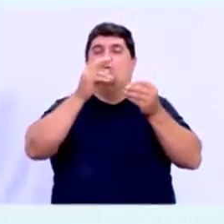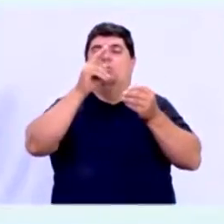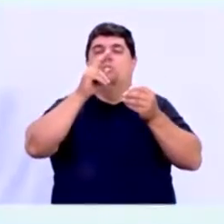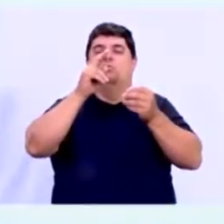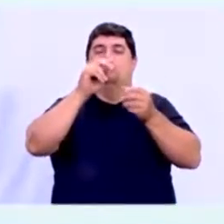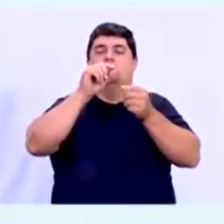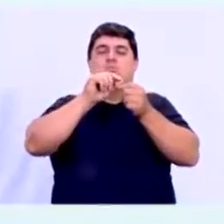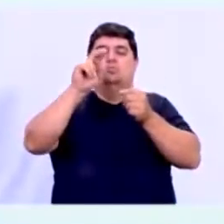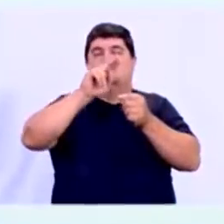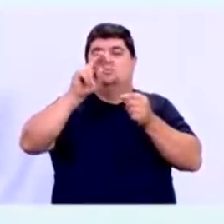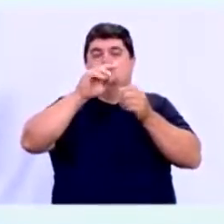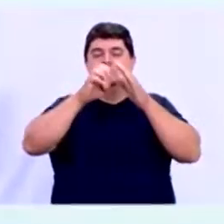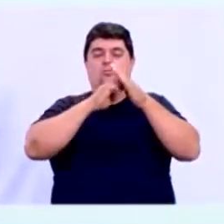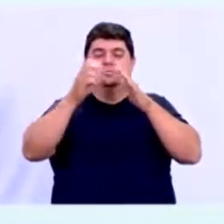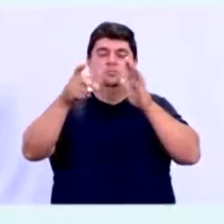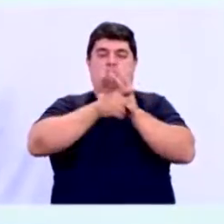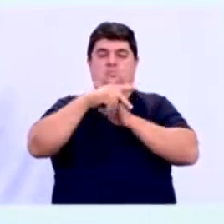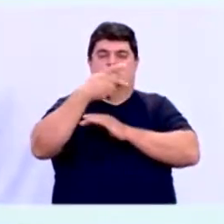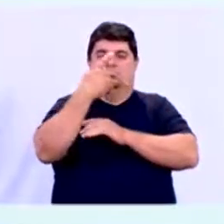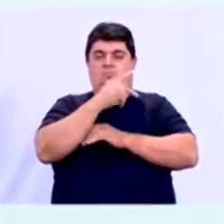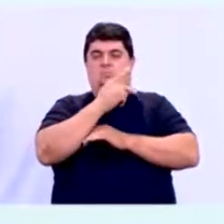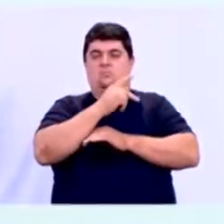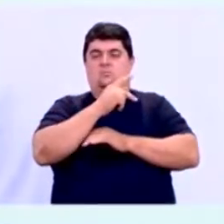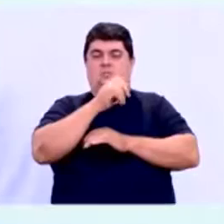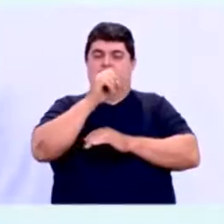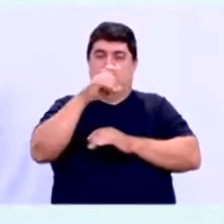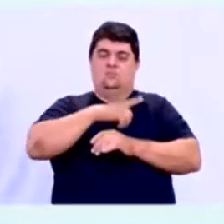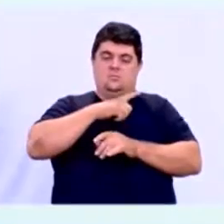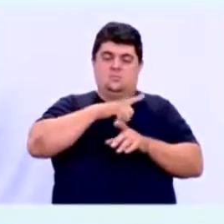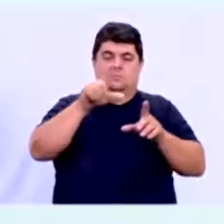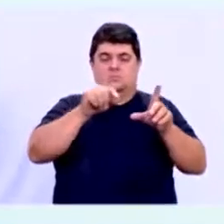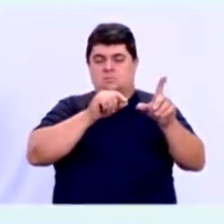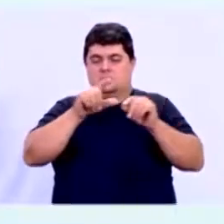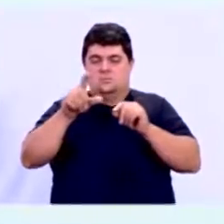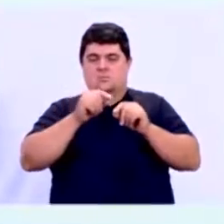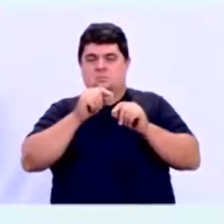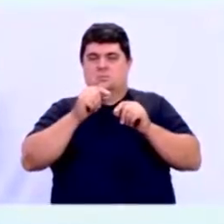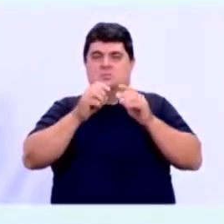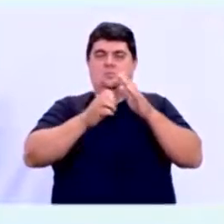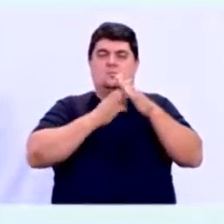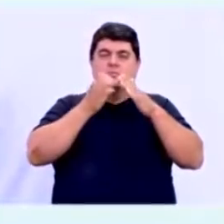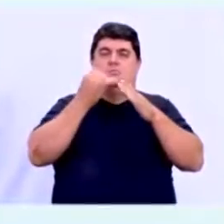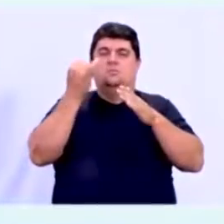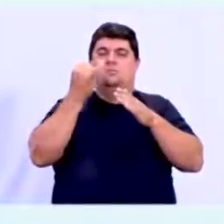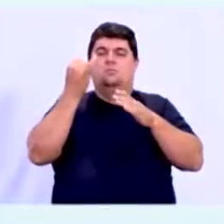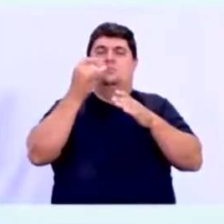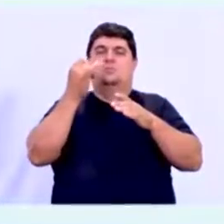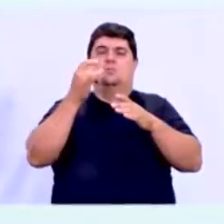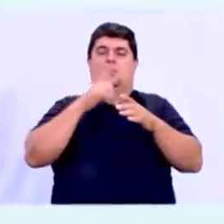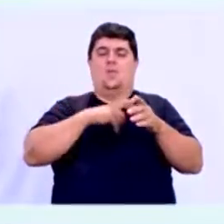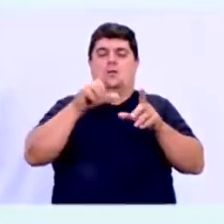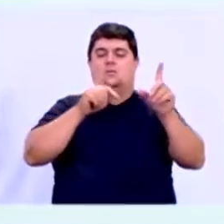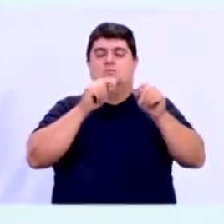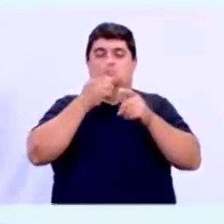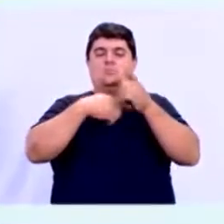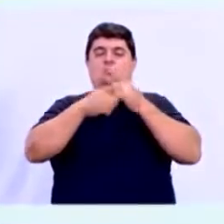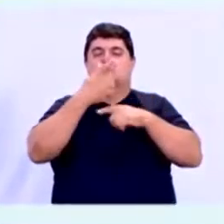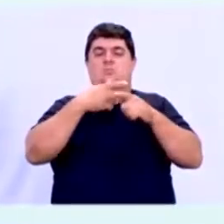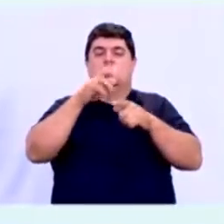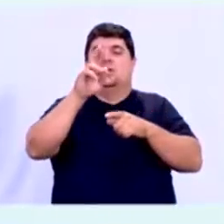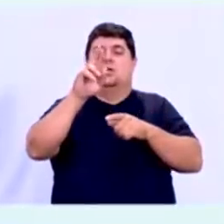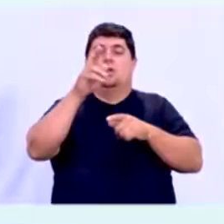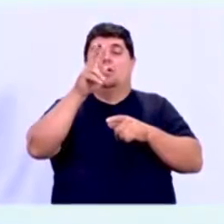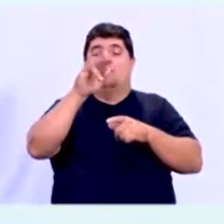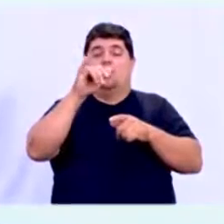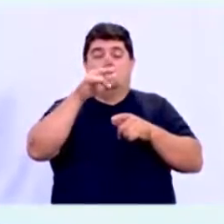empresa? Pois é. Então, quando ele está definindo a estrutura, um dos fatores importantes é definir a gestão de pessoas